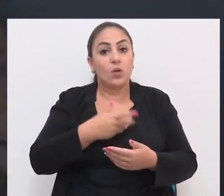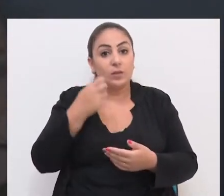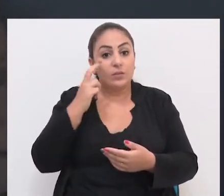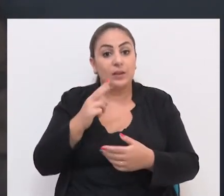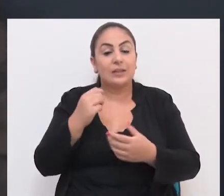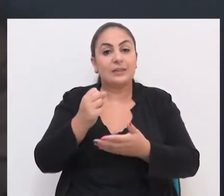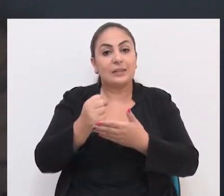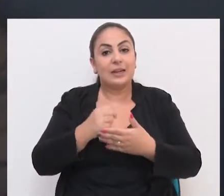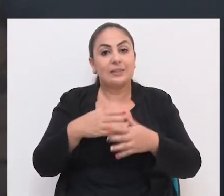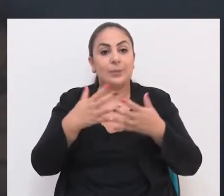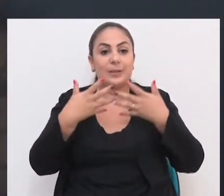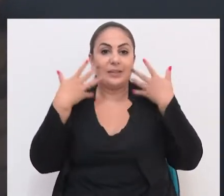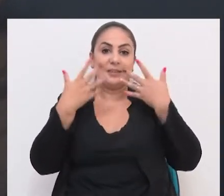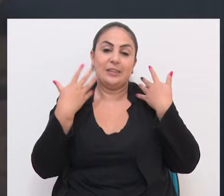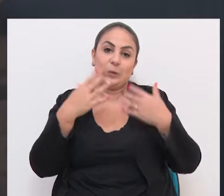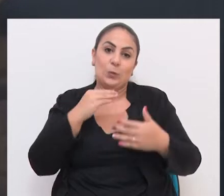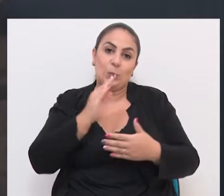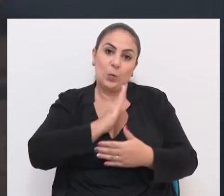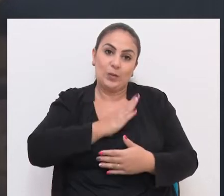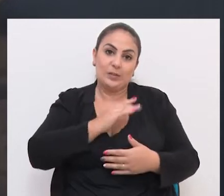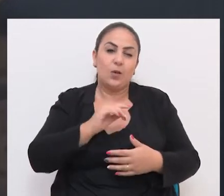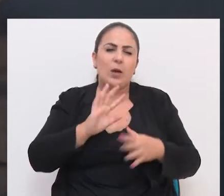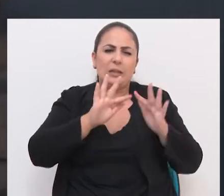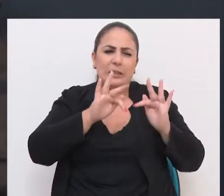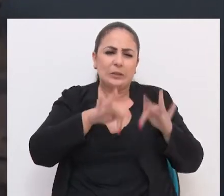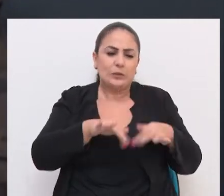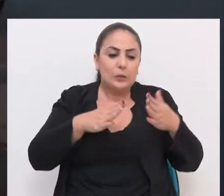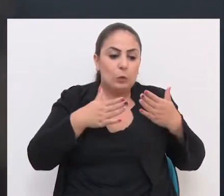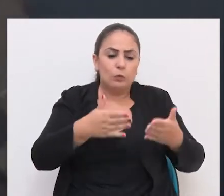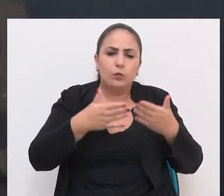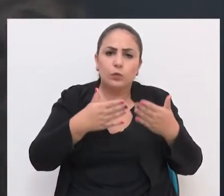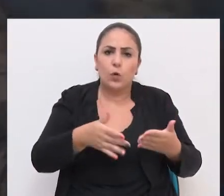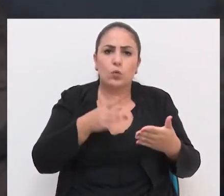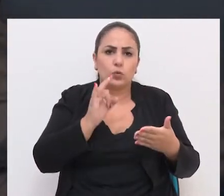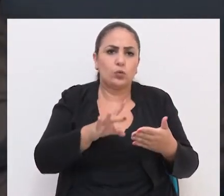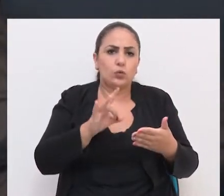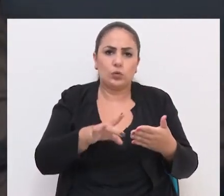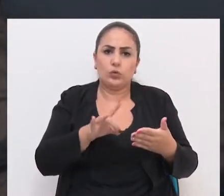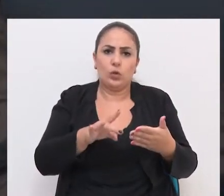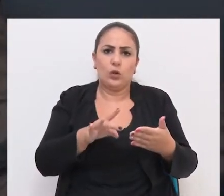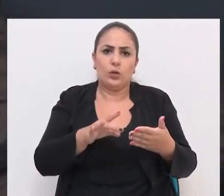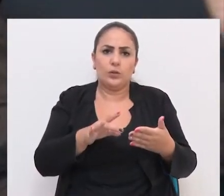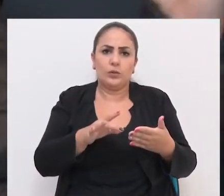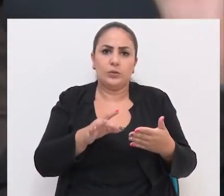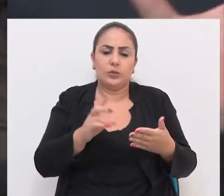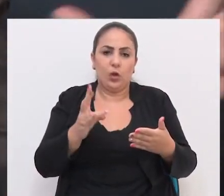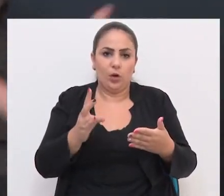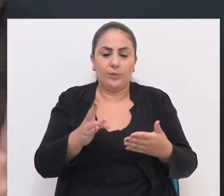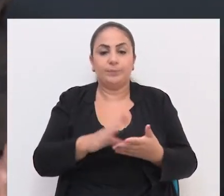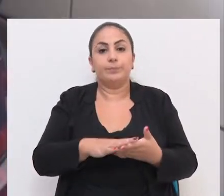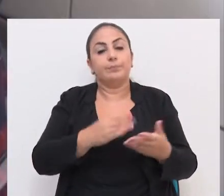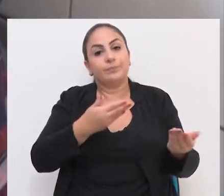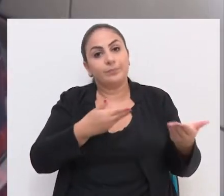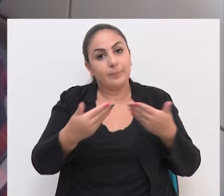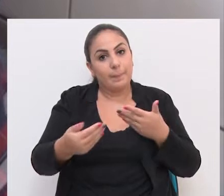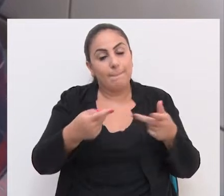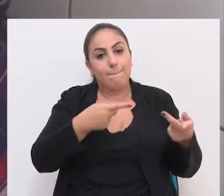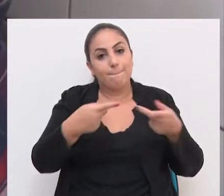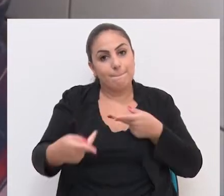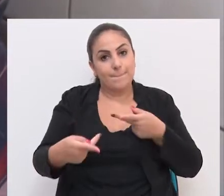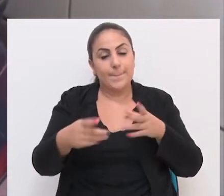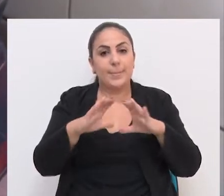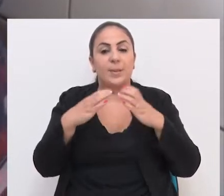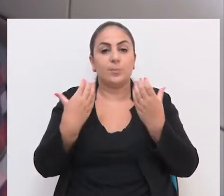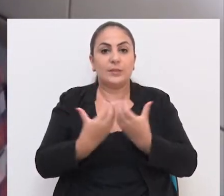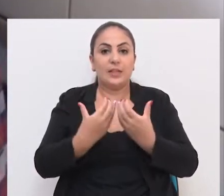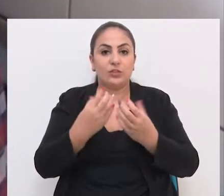vê que vai trazendo uma alegria nova no coração deles e vai tirando um pouco o foco no que eles viviam. O convite